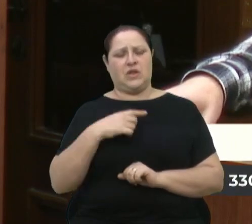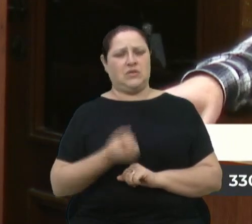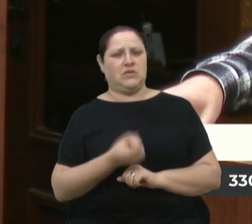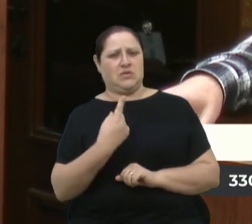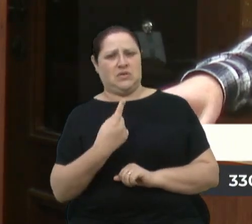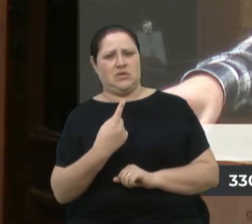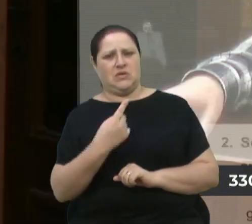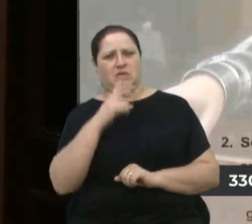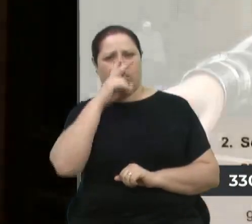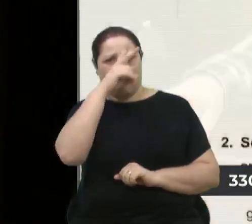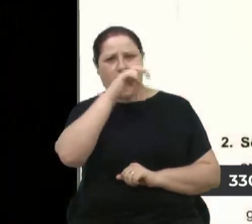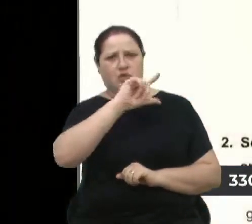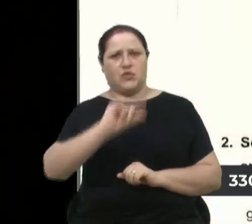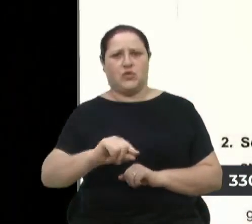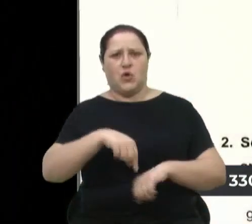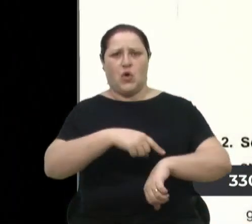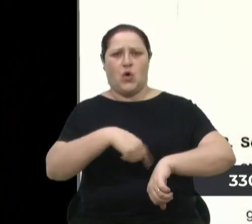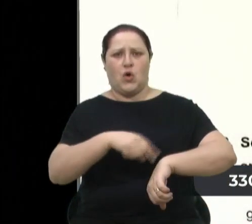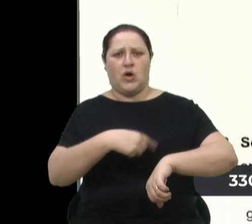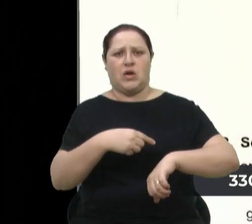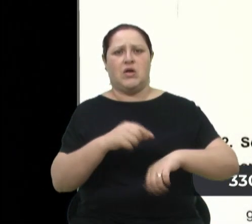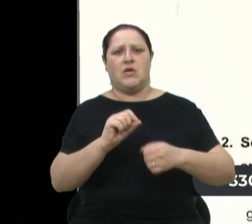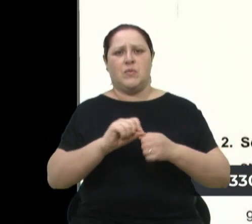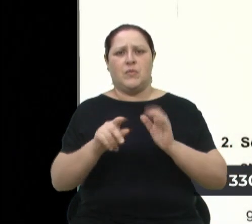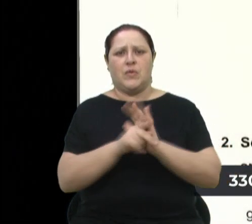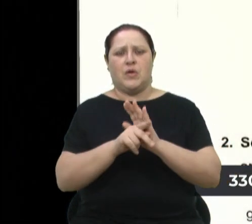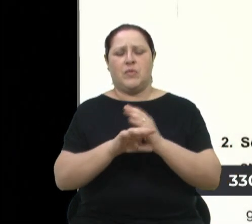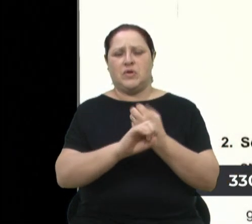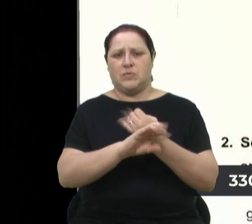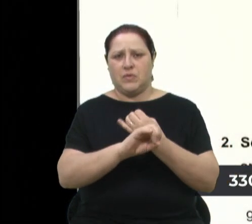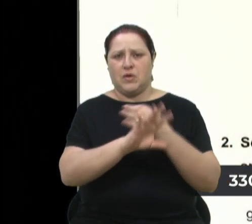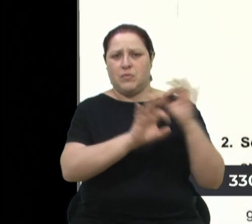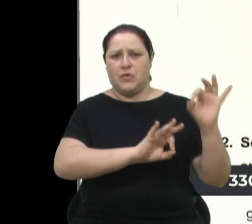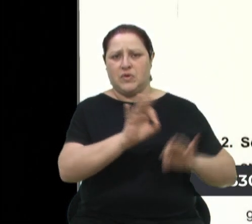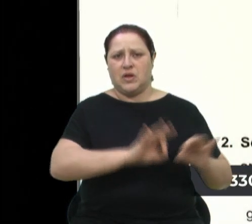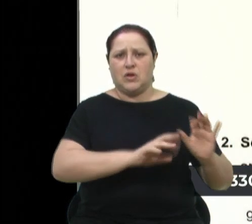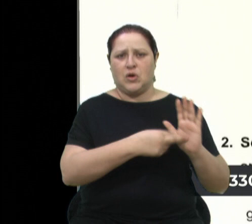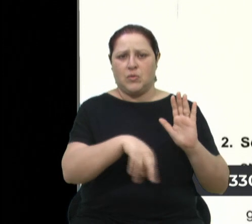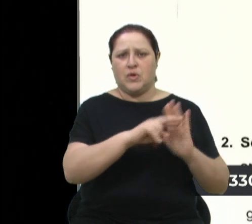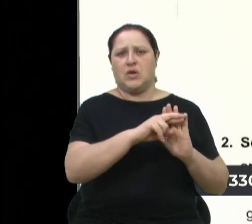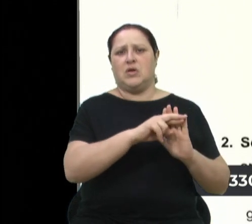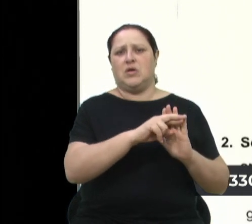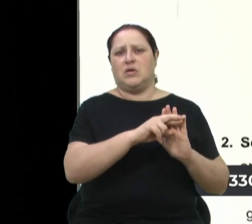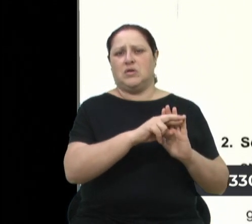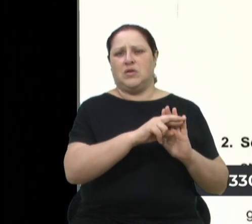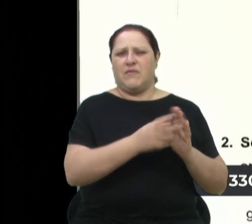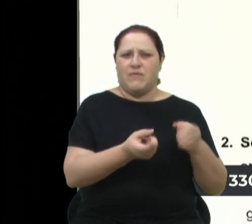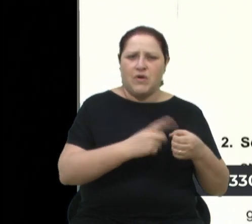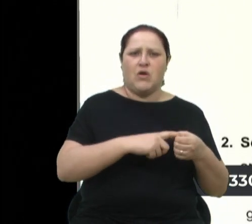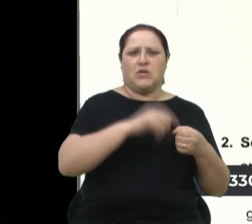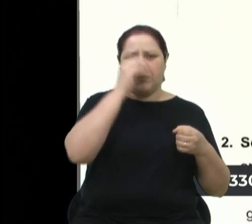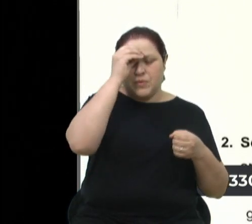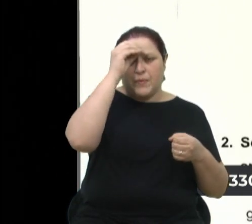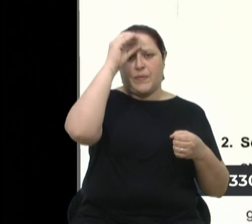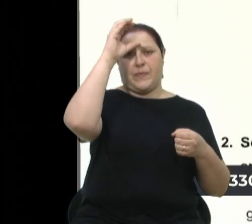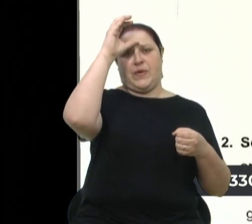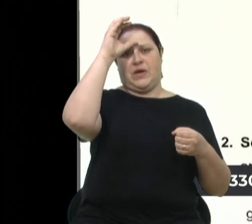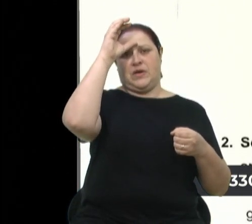à drástica redução da carga horária realizada pela SMED no projeto de recuperação e recomposição das